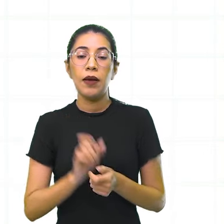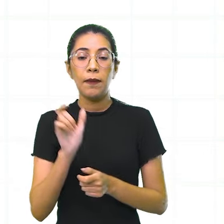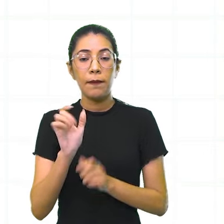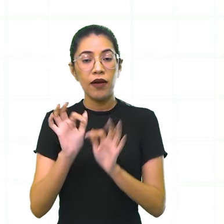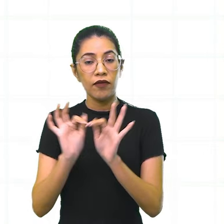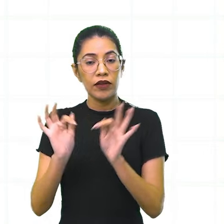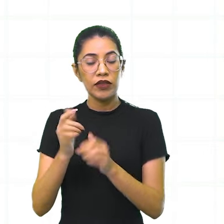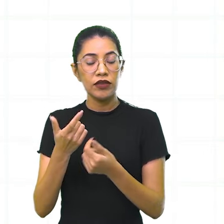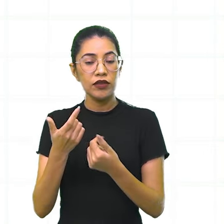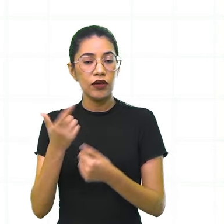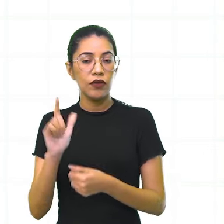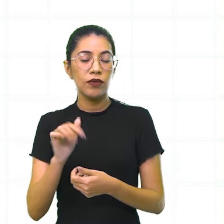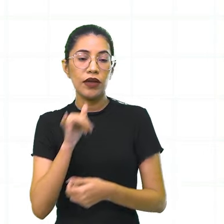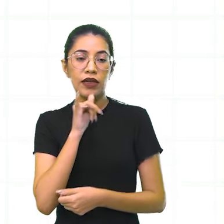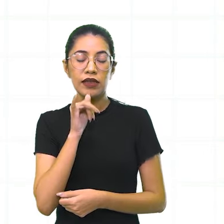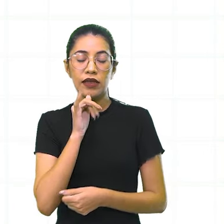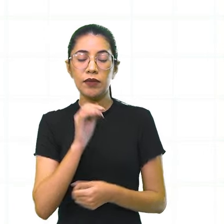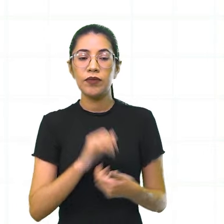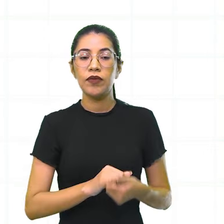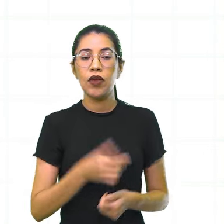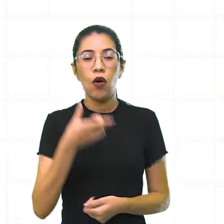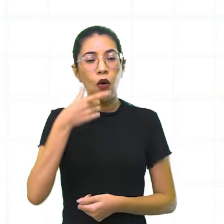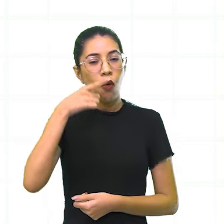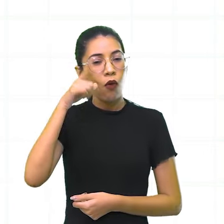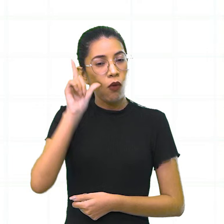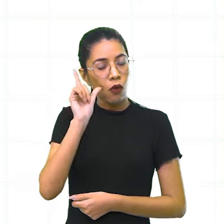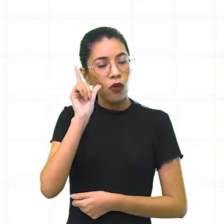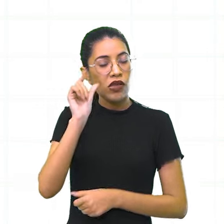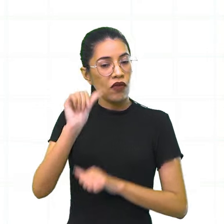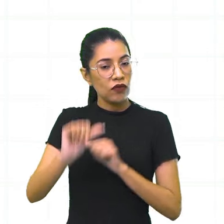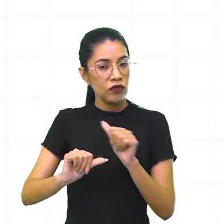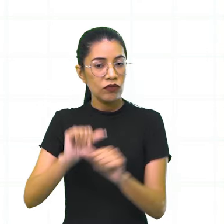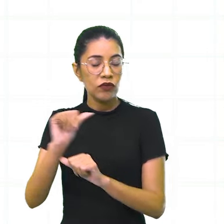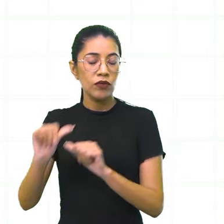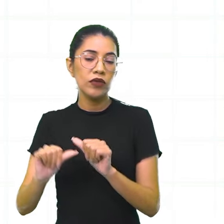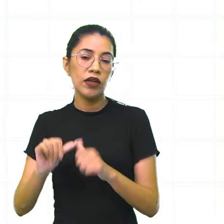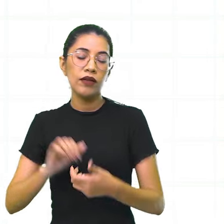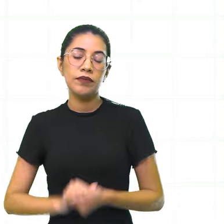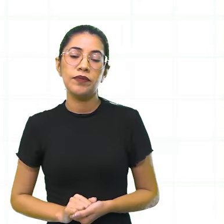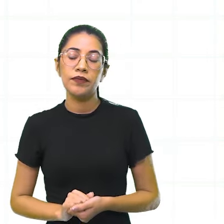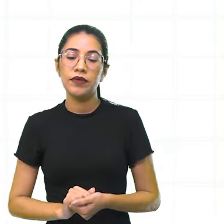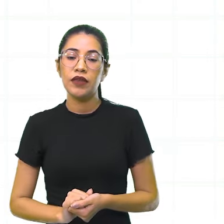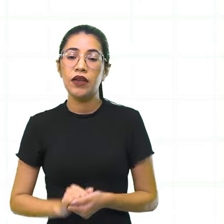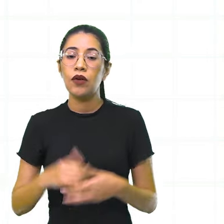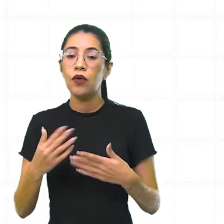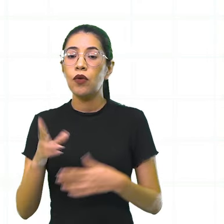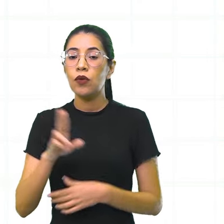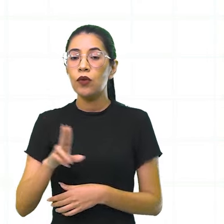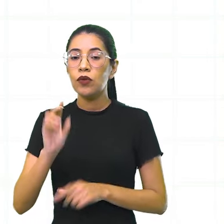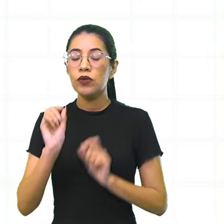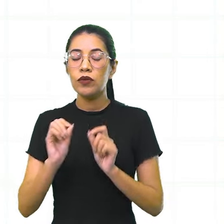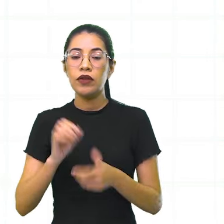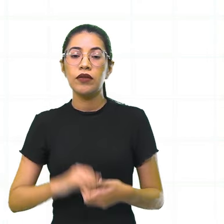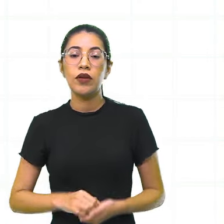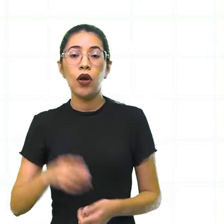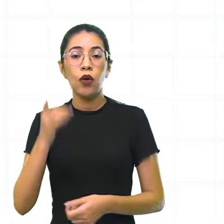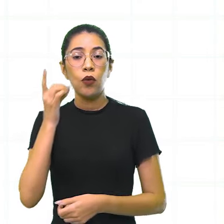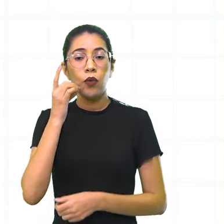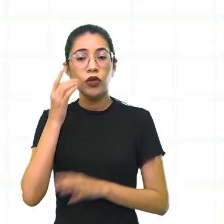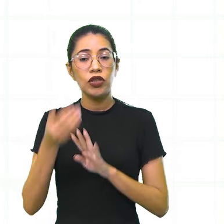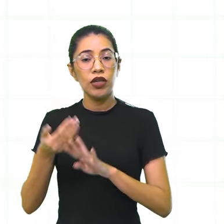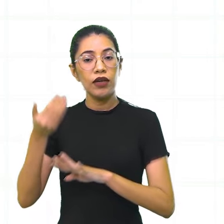Então, quando eu digo ontem, não vou utilizar ontem. Ontem eu utilizo o discurso direto. No discurso indireto, né, passa para